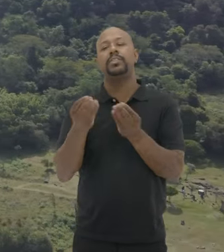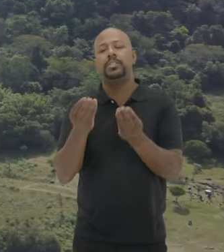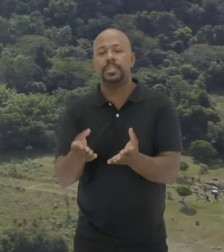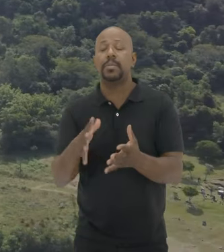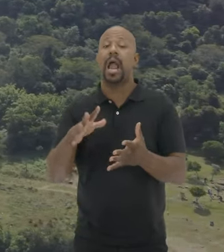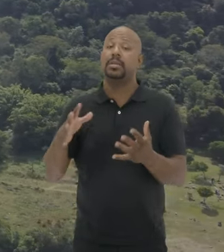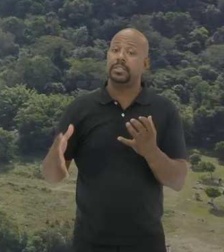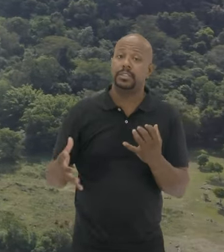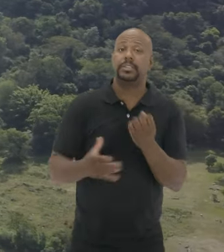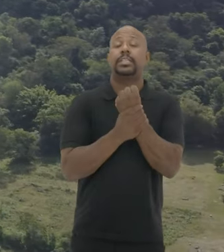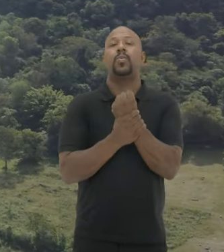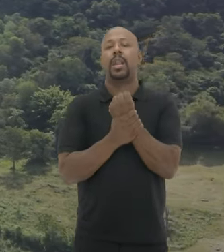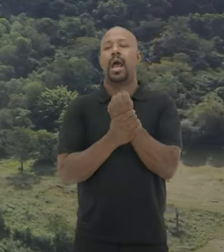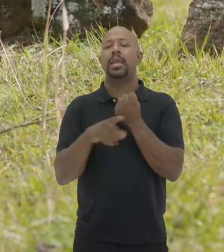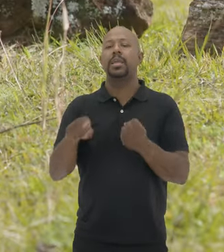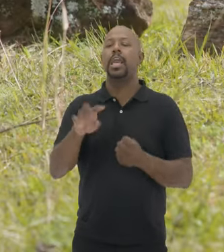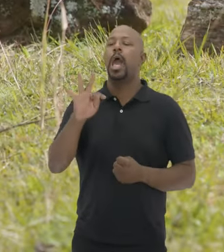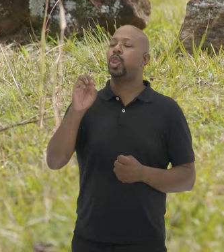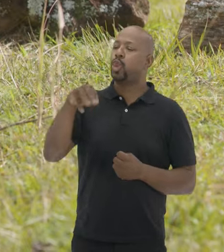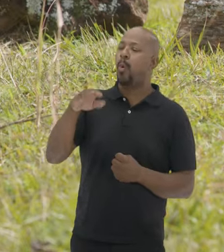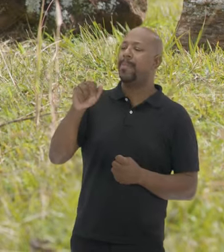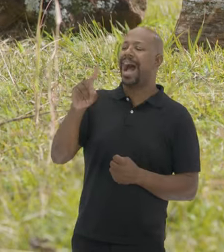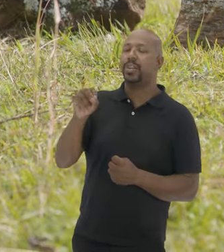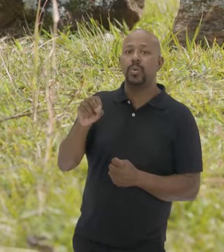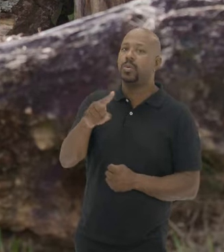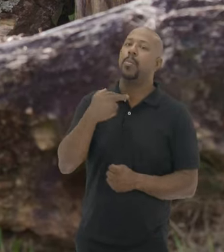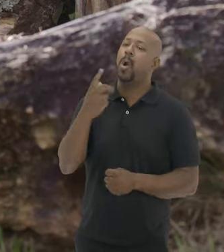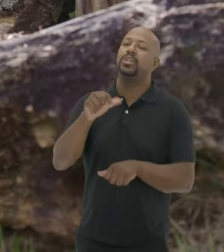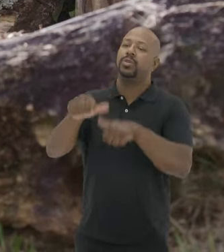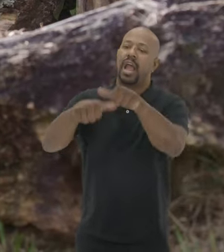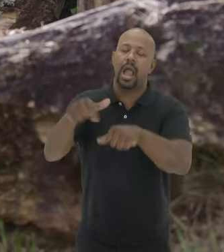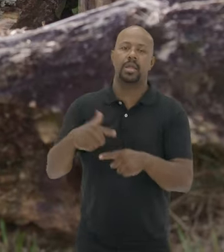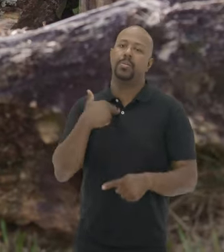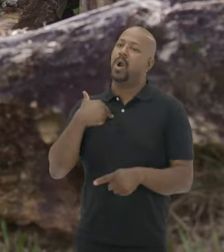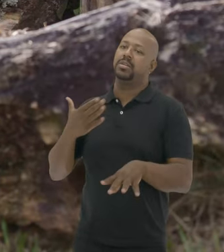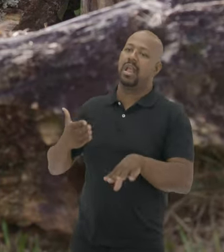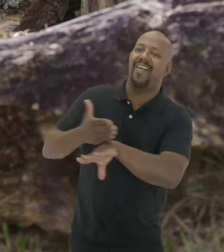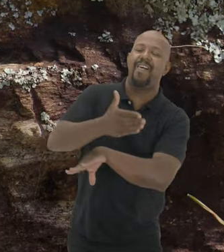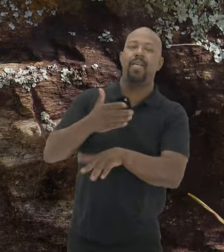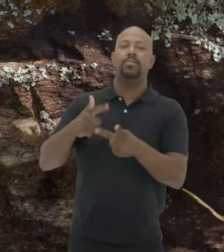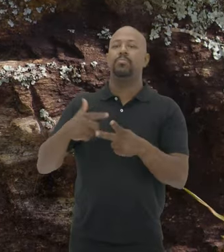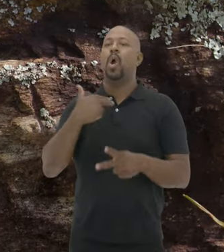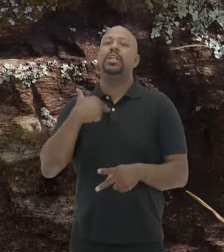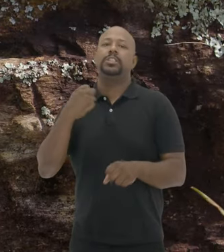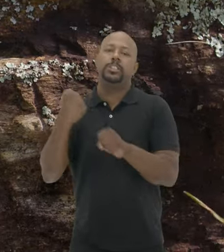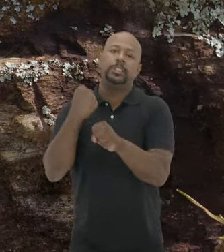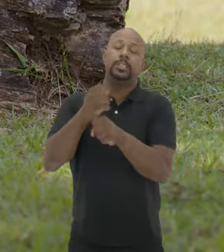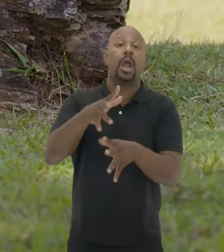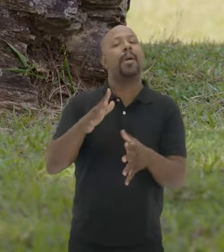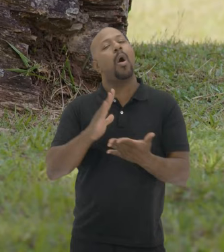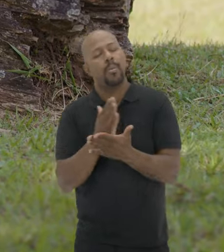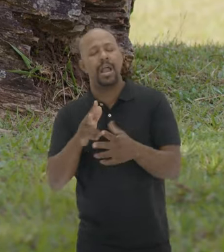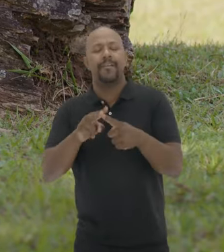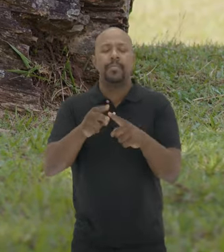de assegurar o que não não vai haver modificação que não vai haver uma interferência ou até que essa interferência